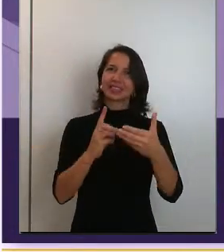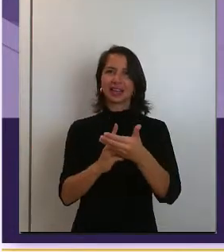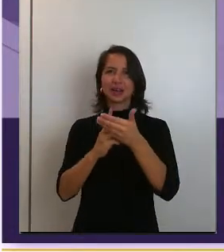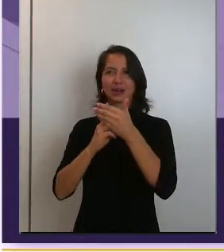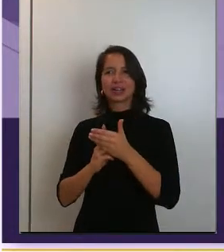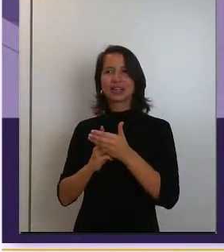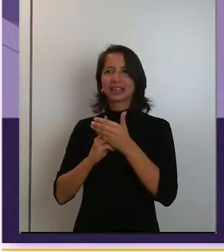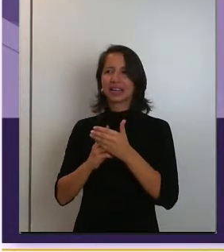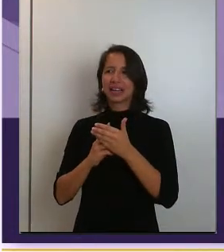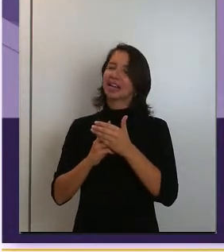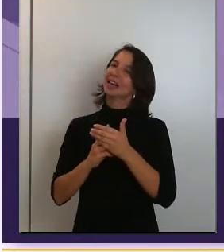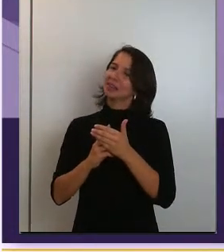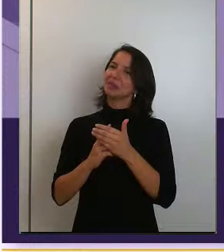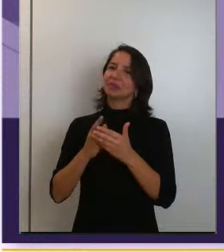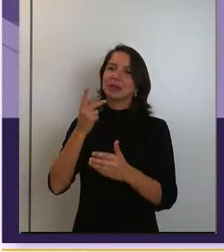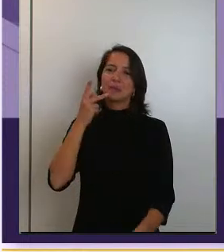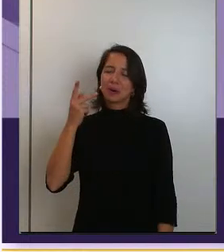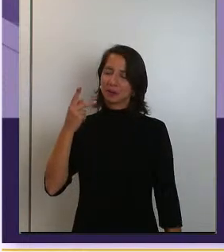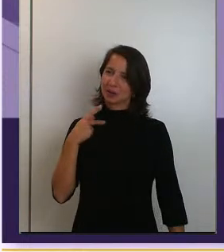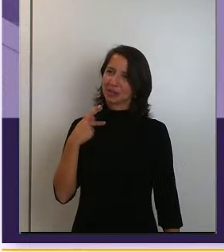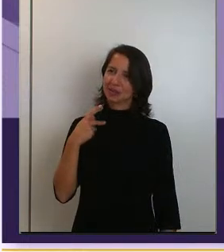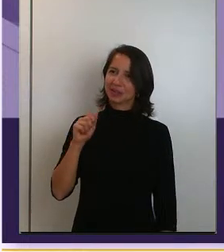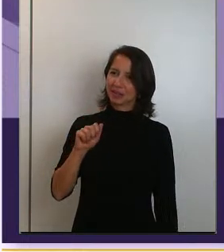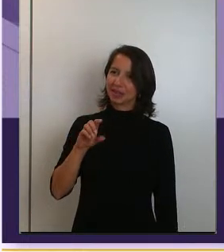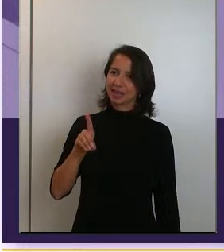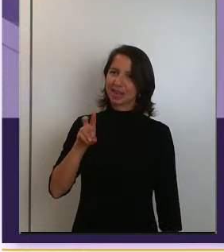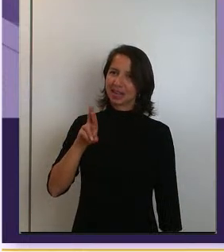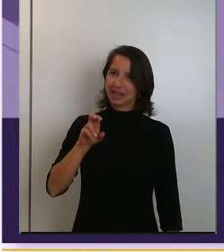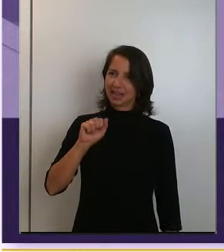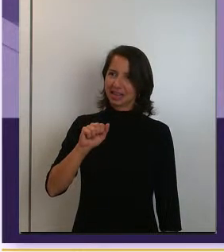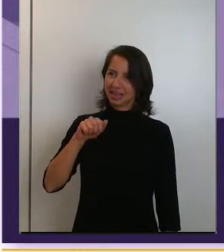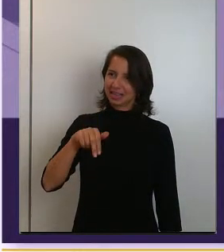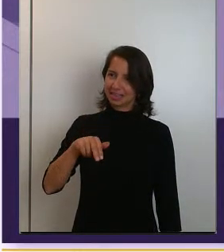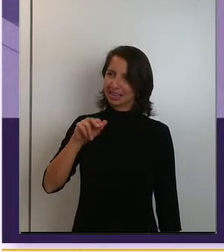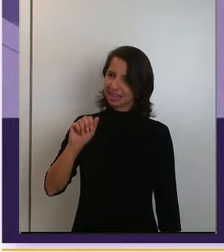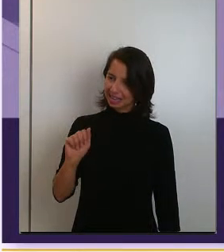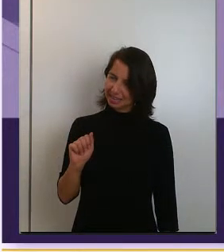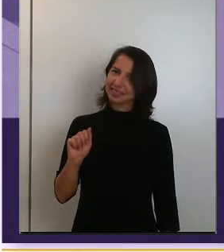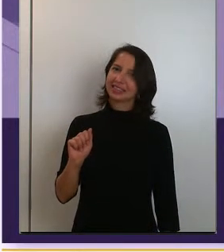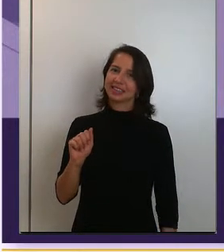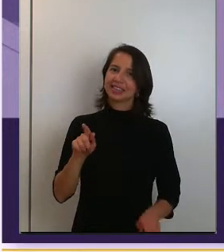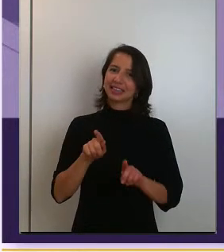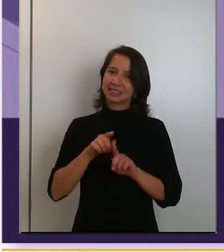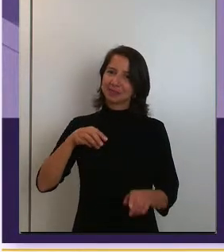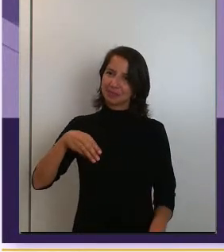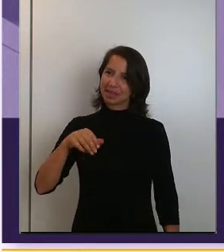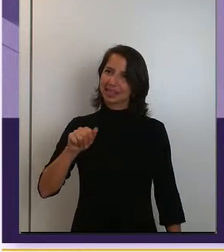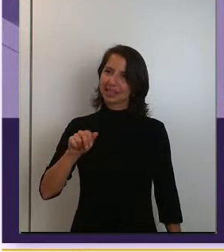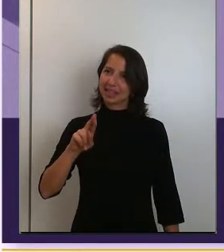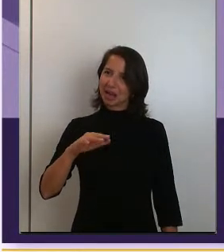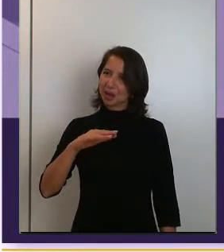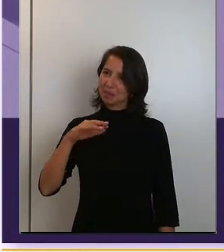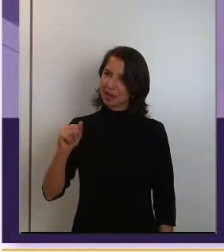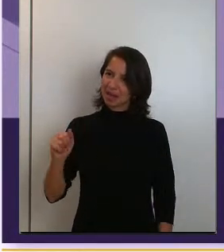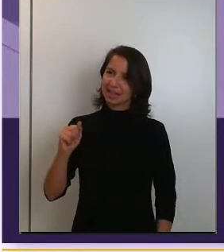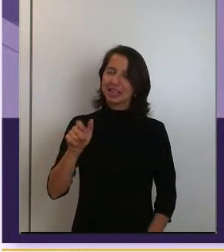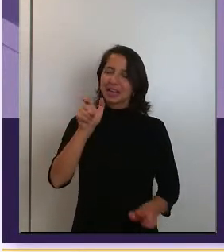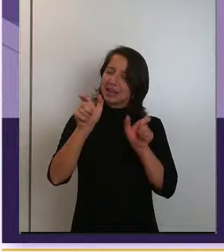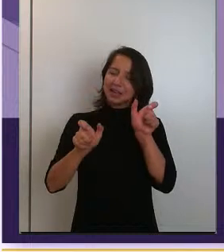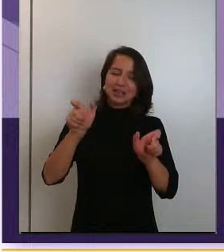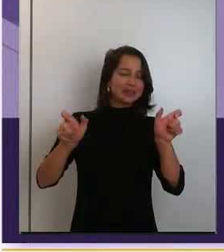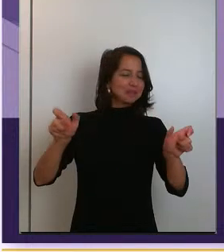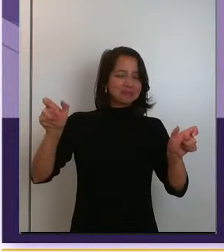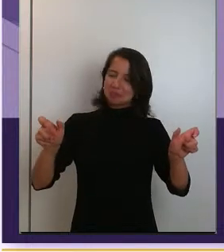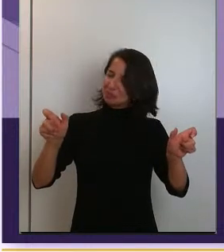Edilene, a indicação do doutor Alberto e depois do doutor Lima. Né, agradeço a todas que aceitaram o meu